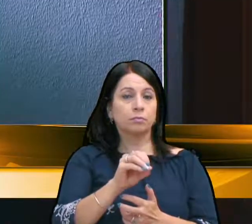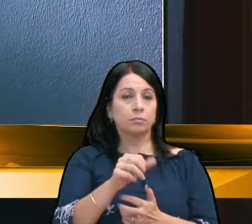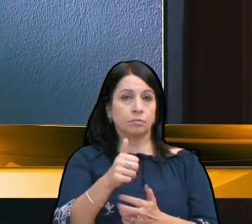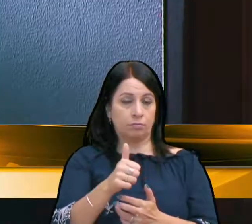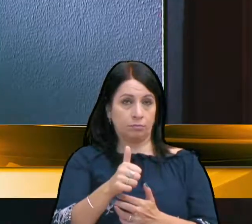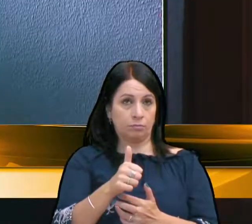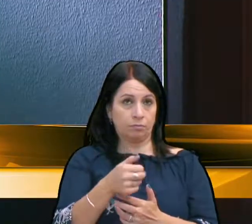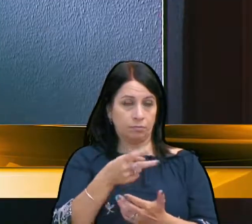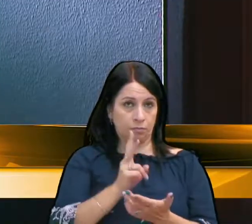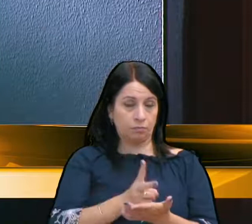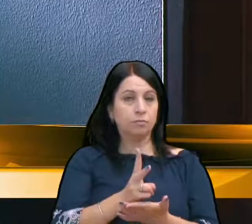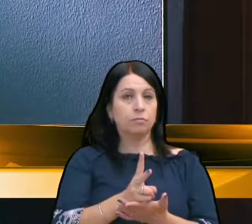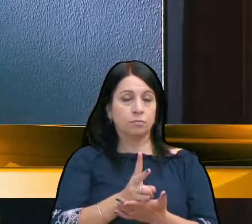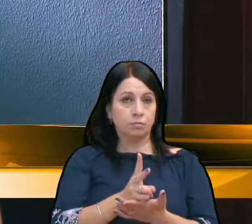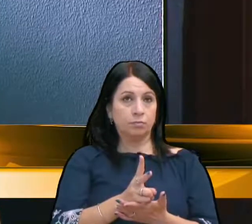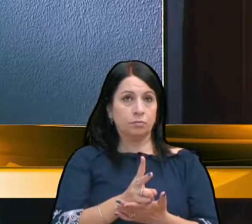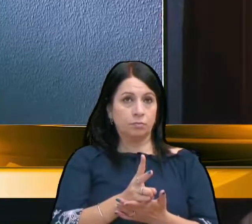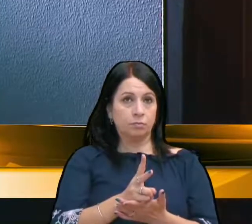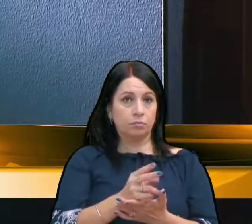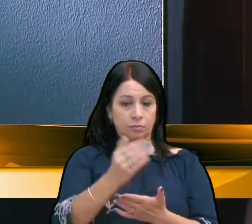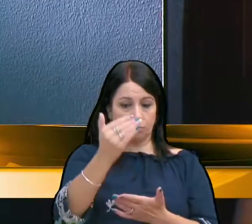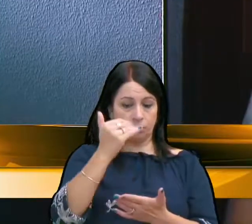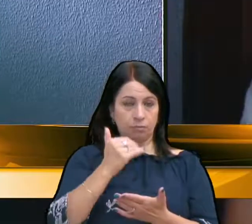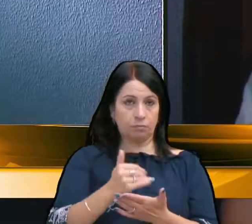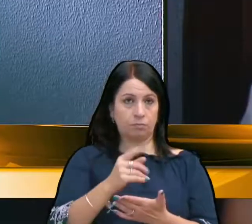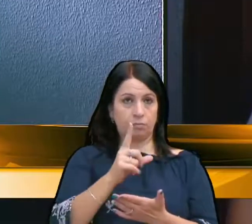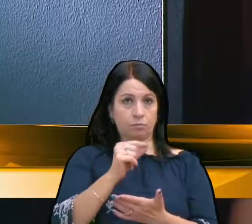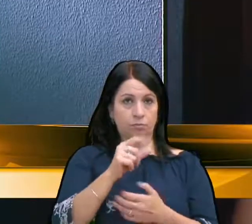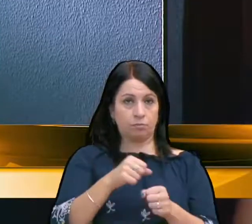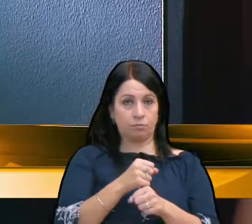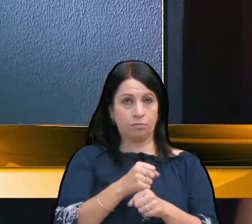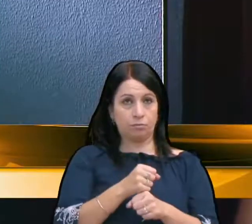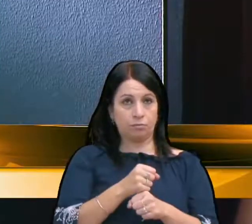2011 mantém inferior a 12 anos.